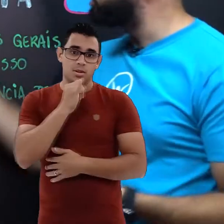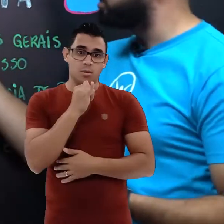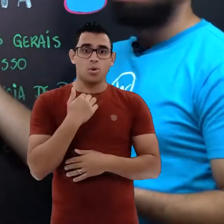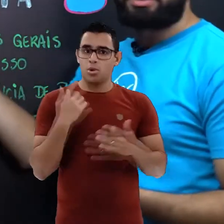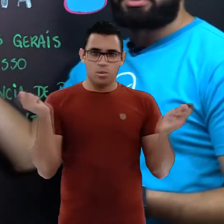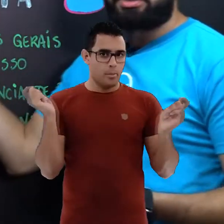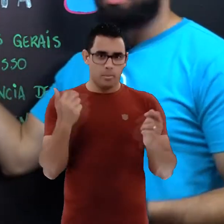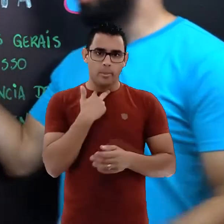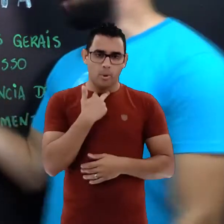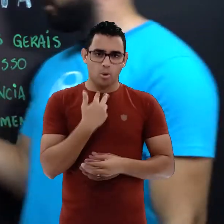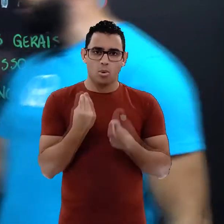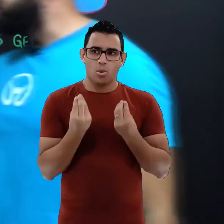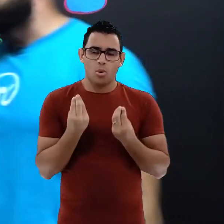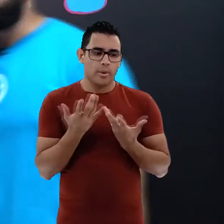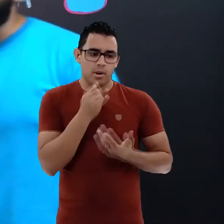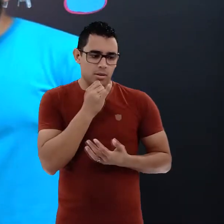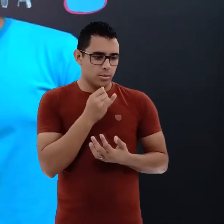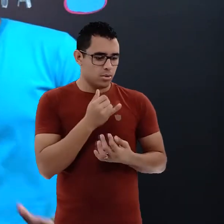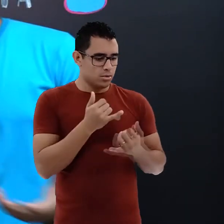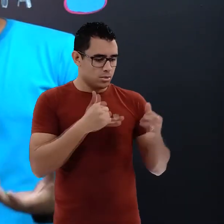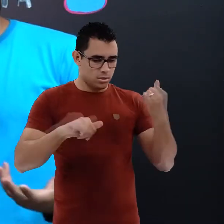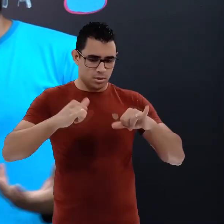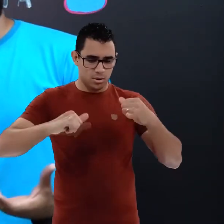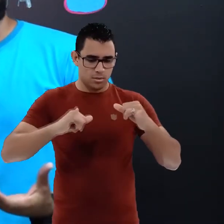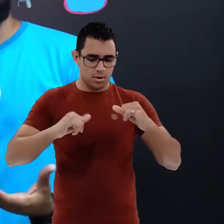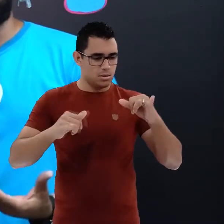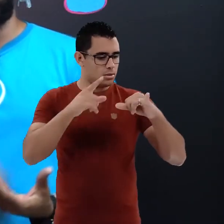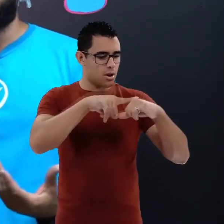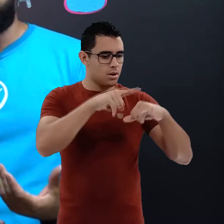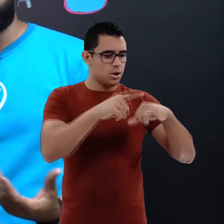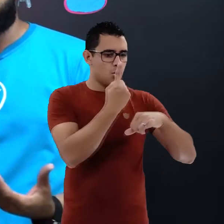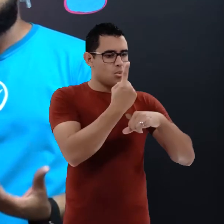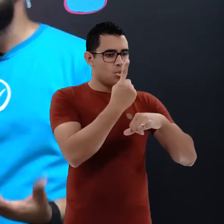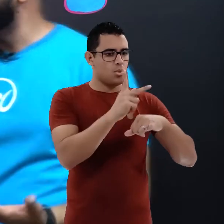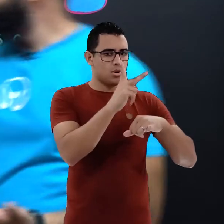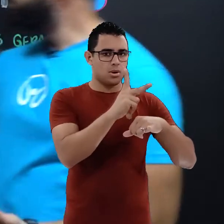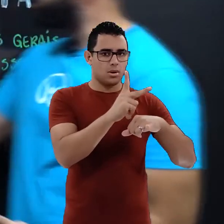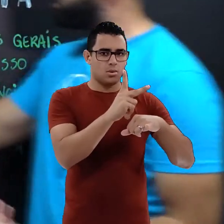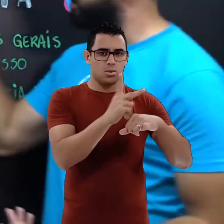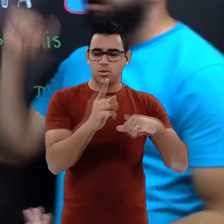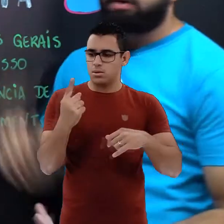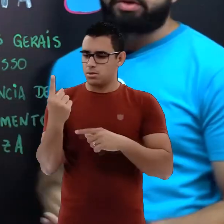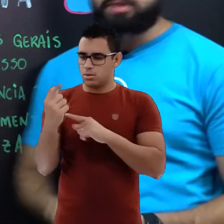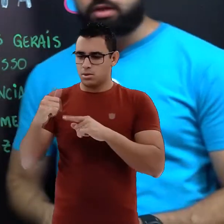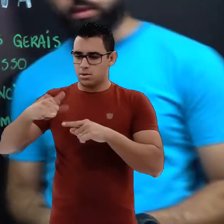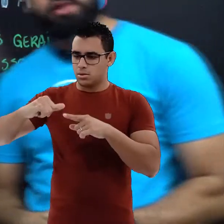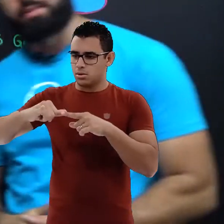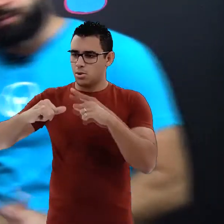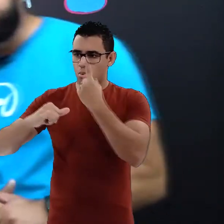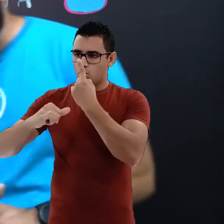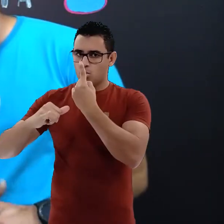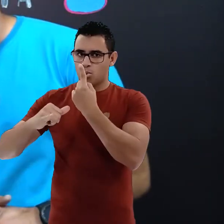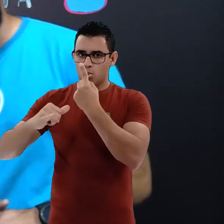preceitos da estequiometria. Eu vou precisar desses conceitos que a gente está só dando uma revisada aqui para trabalhar com a